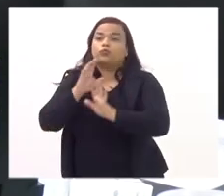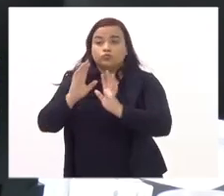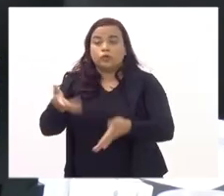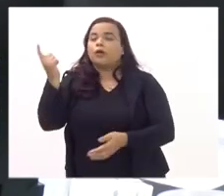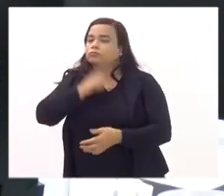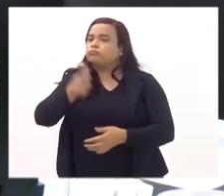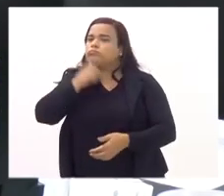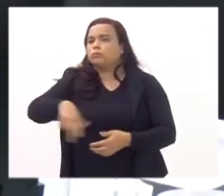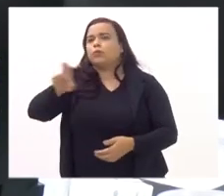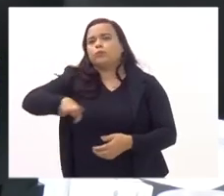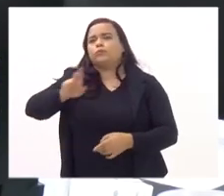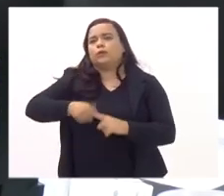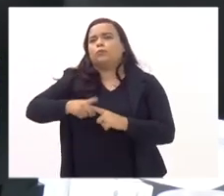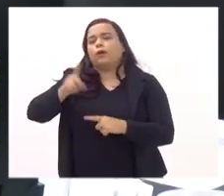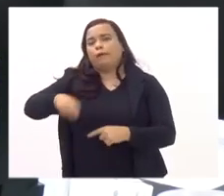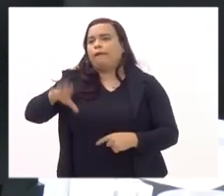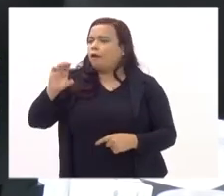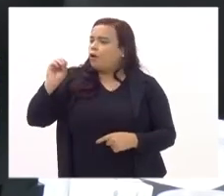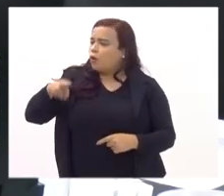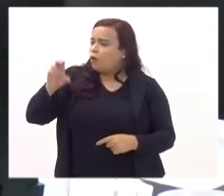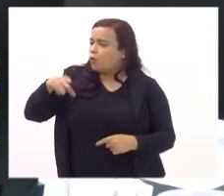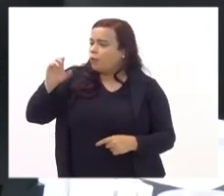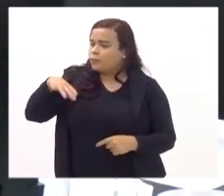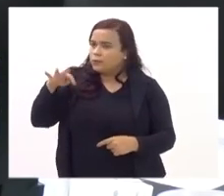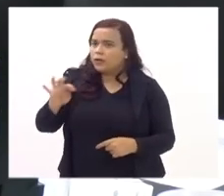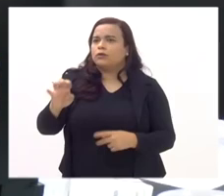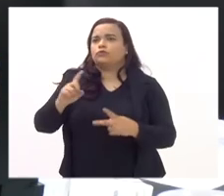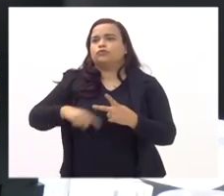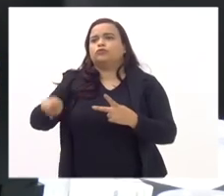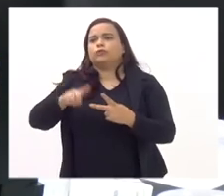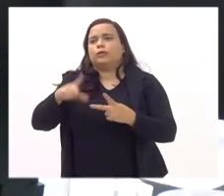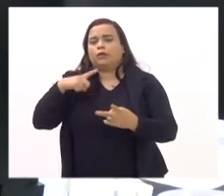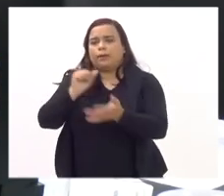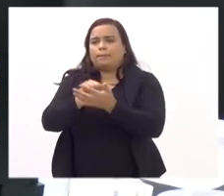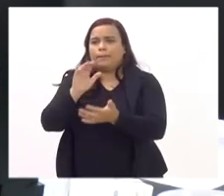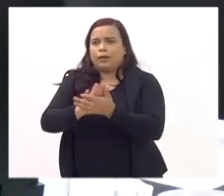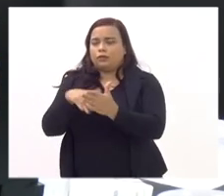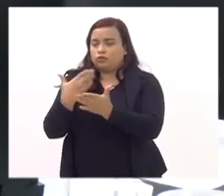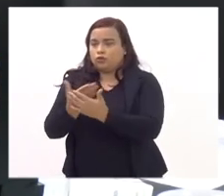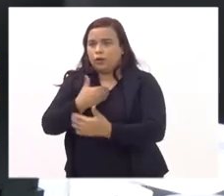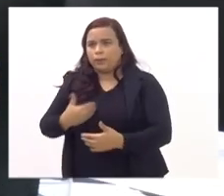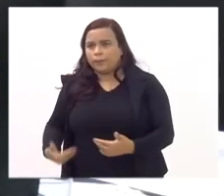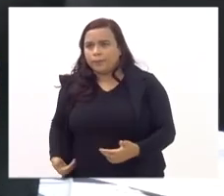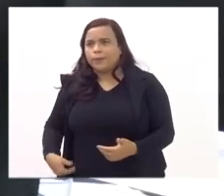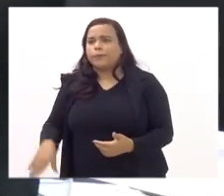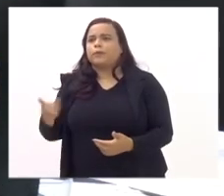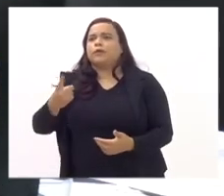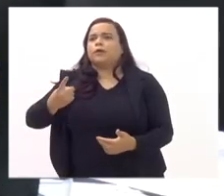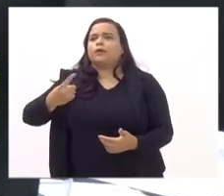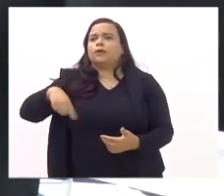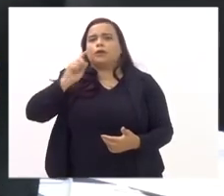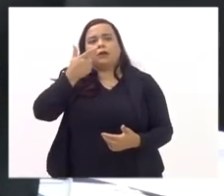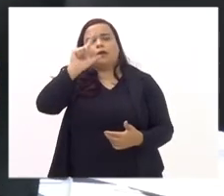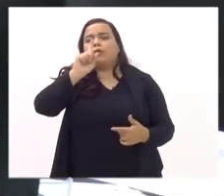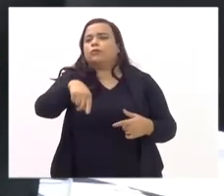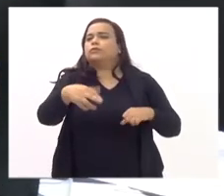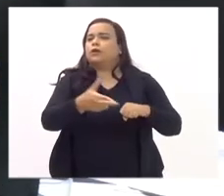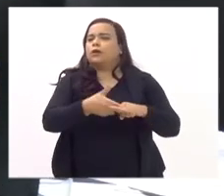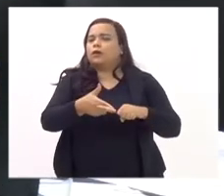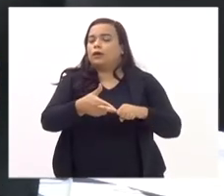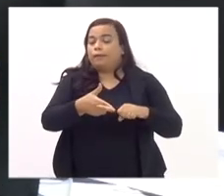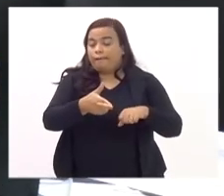porque são concomitantes, tem uma matrícula na escola pública e a outra numa das nossas redes de educação